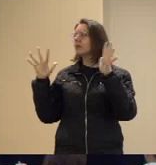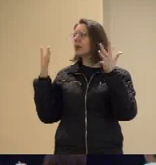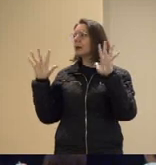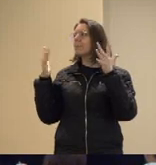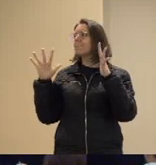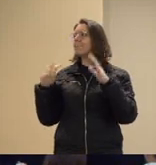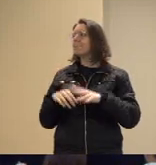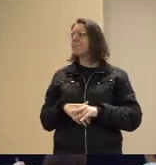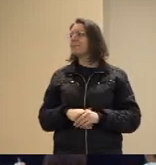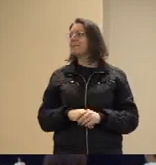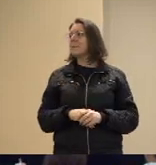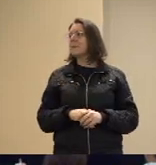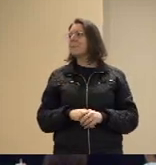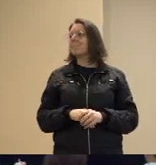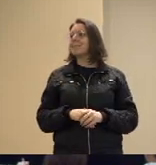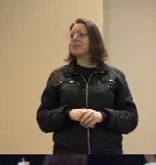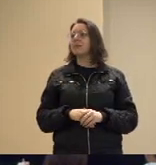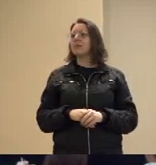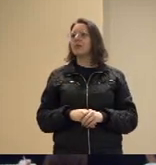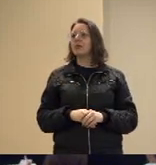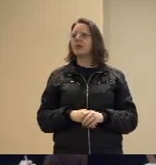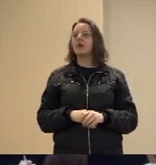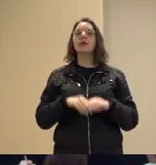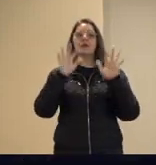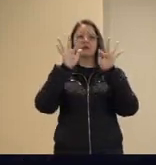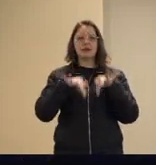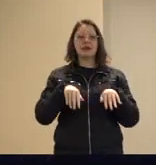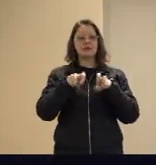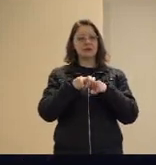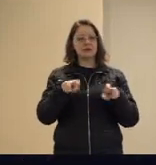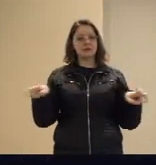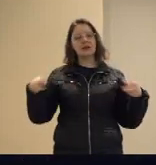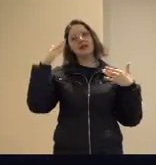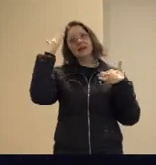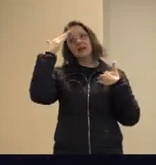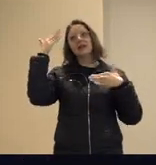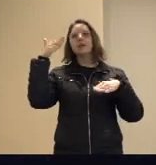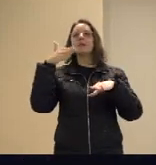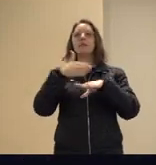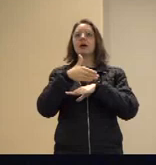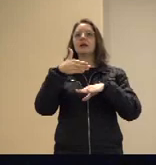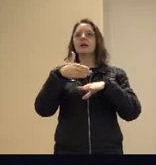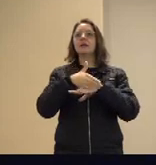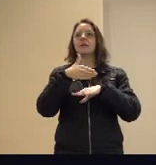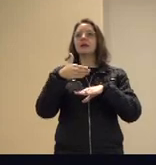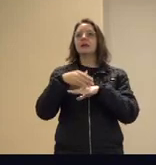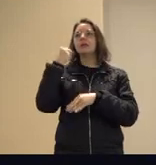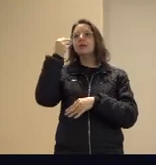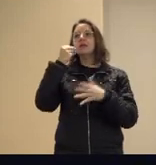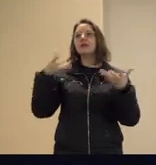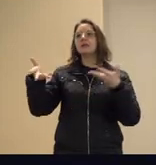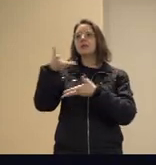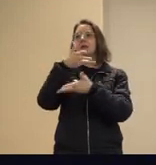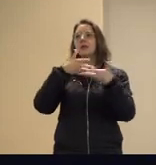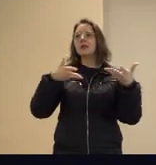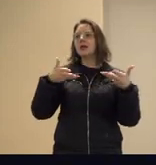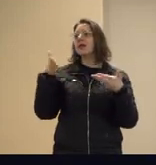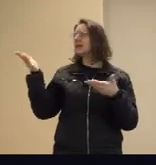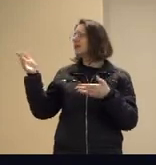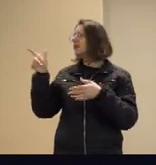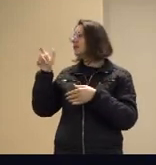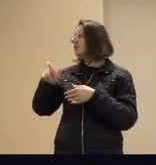Pessoal, encerramos essa mesa, agradecemos a participação das experiências e das convidadas